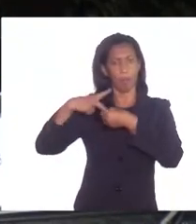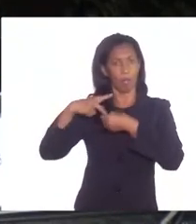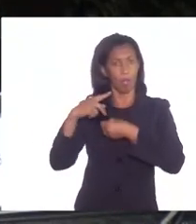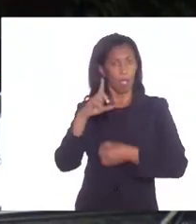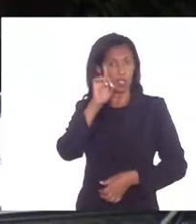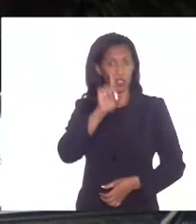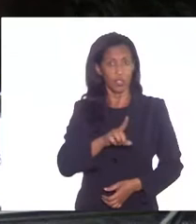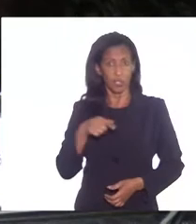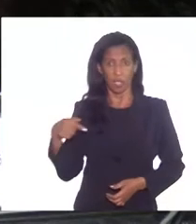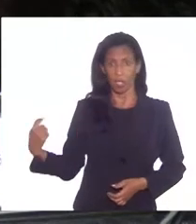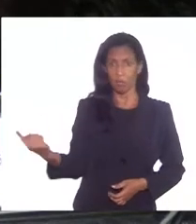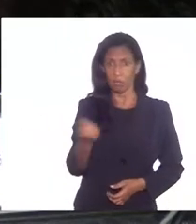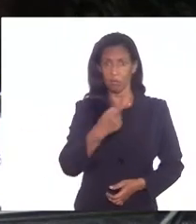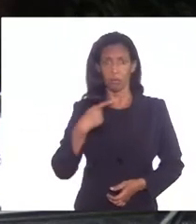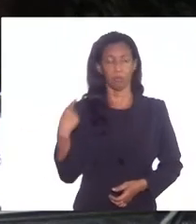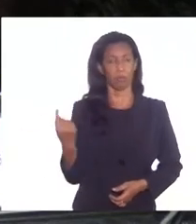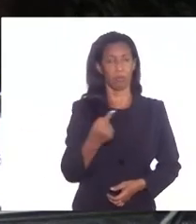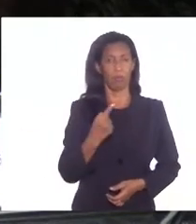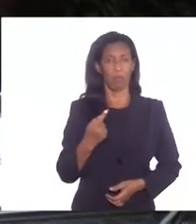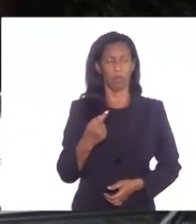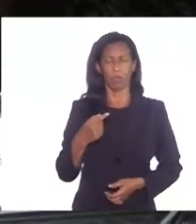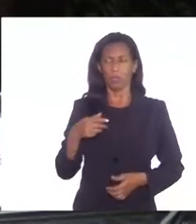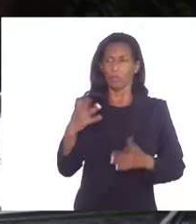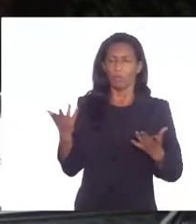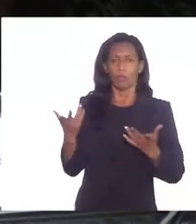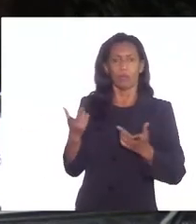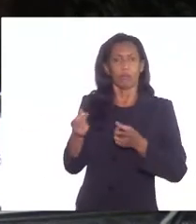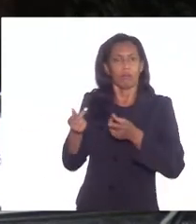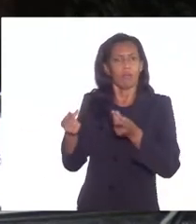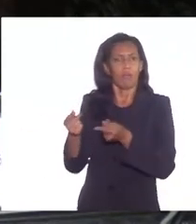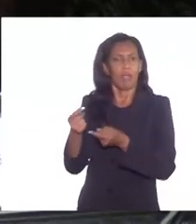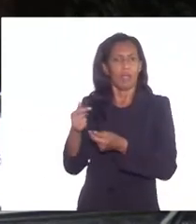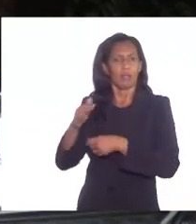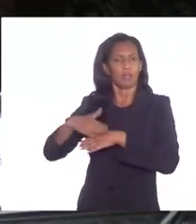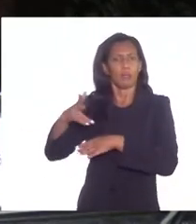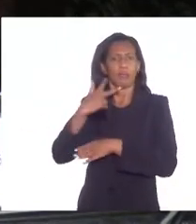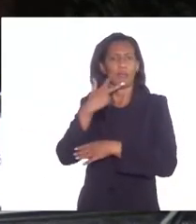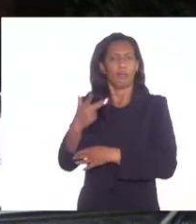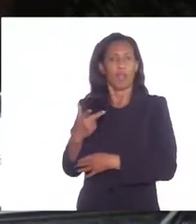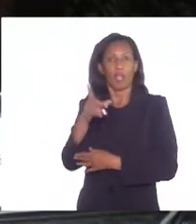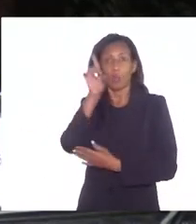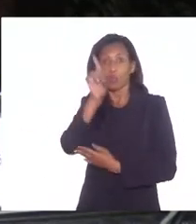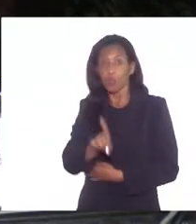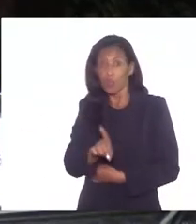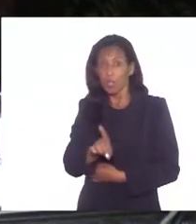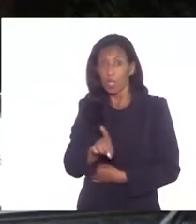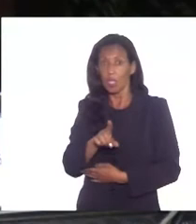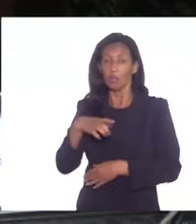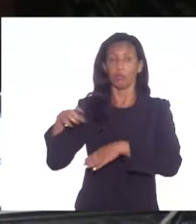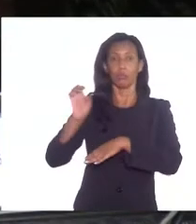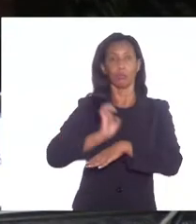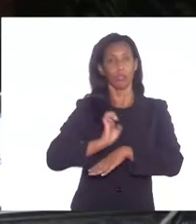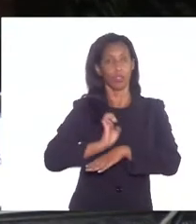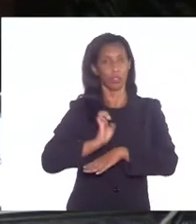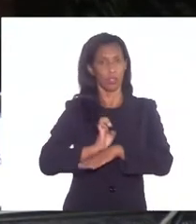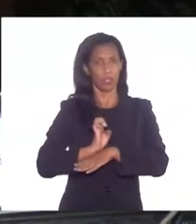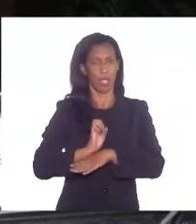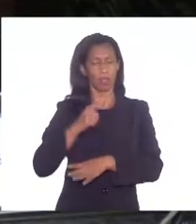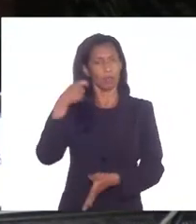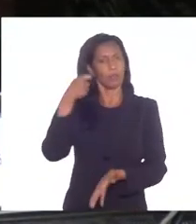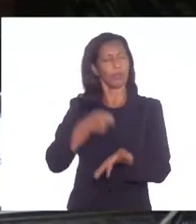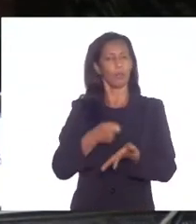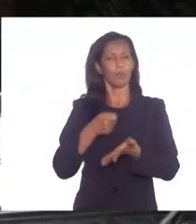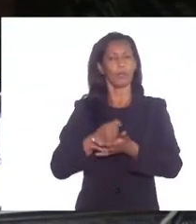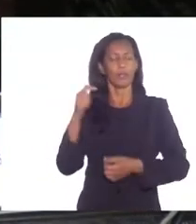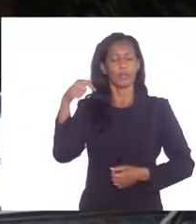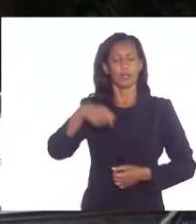nenhuma benesse em dizer que nós recebemos isso. É um direito do nosso Estado e a nossa obrigação